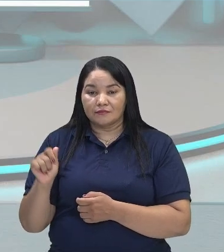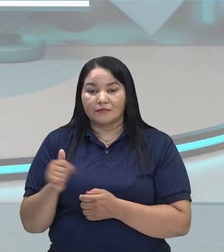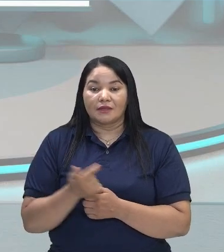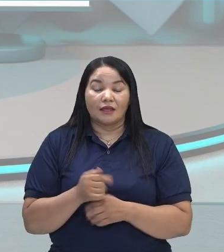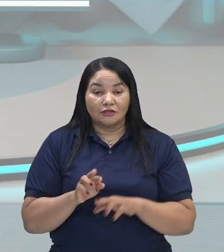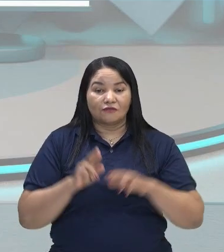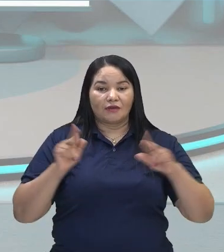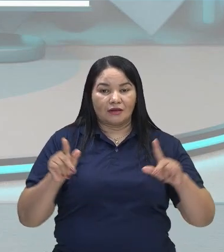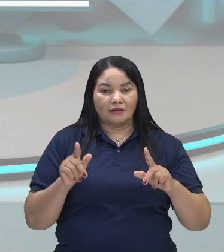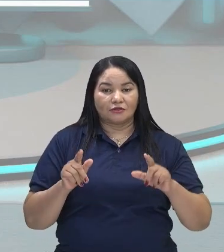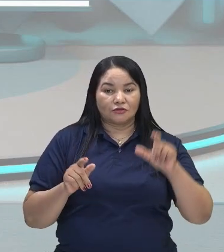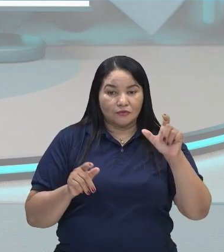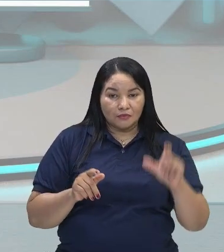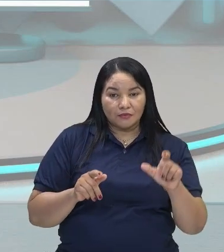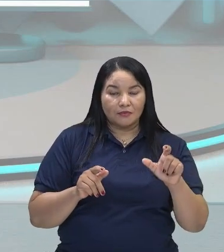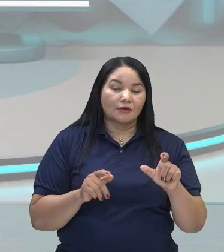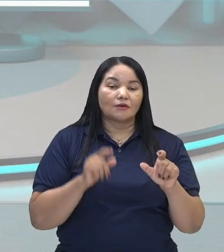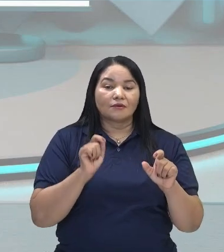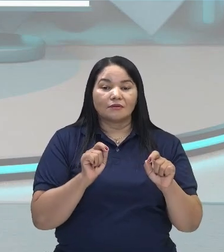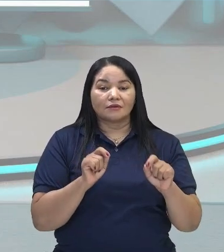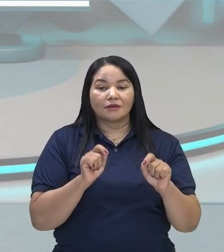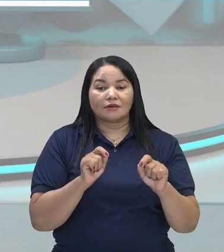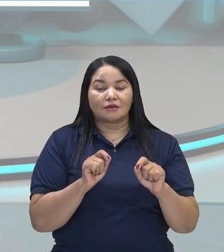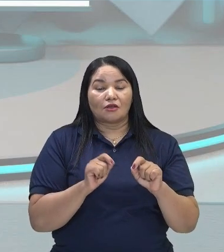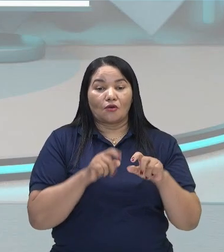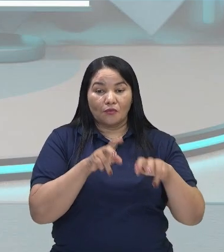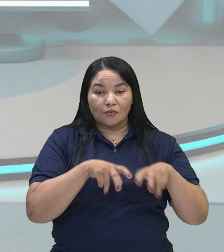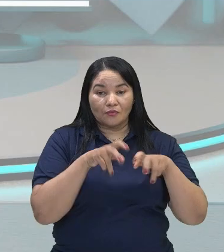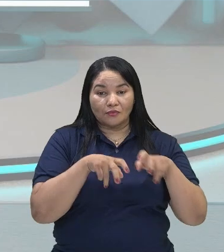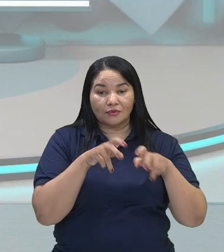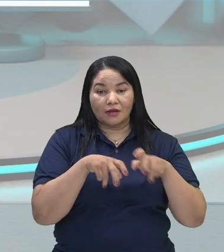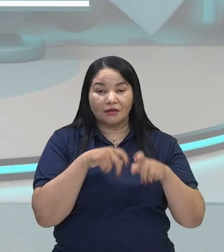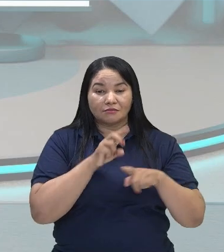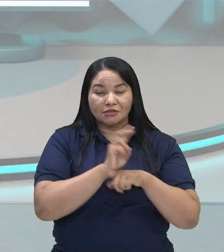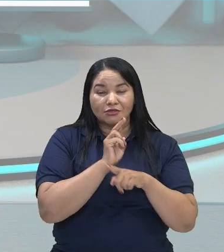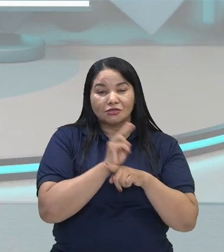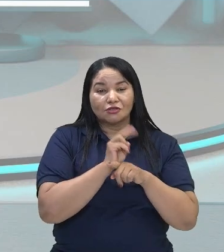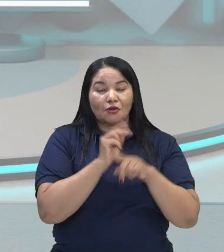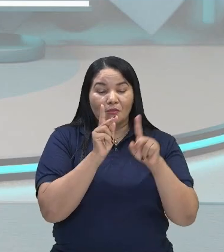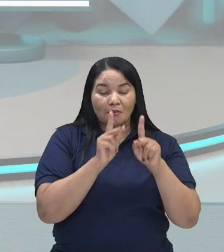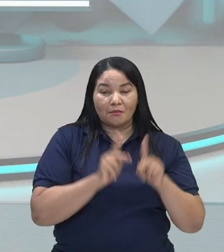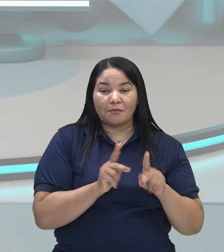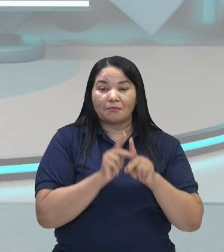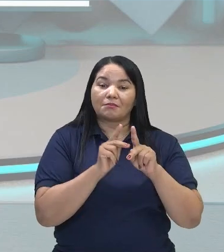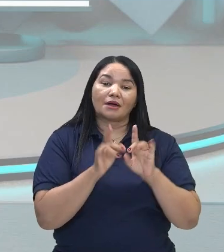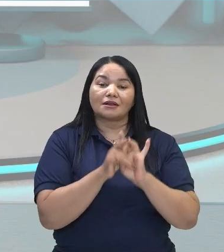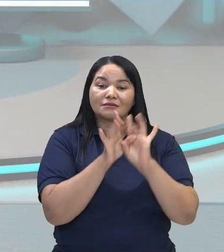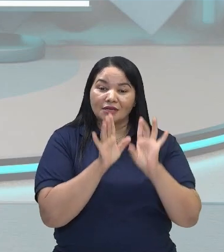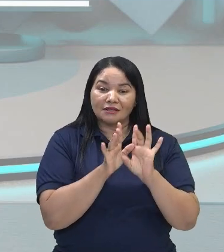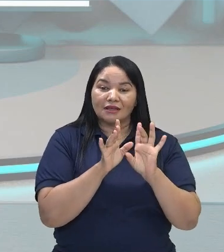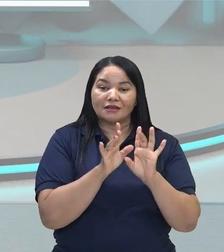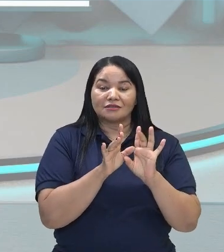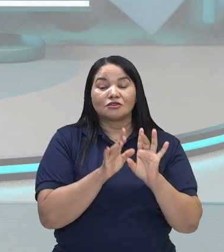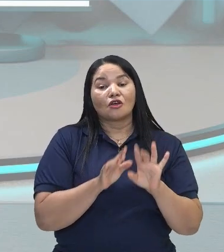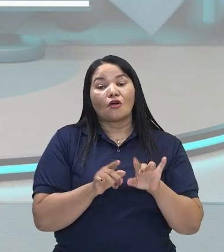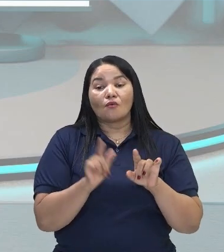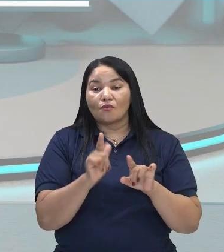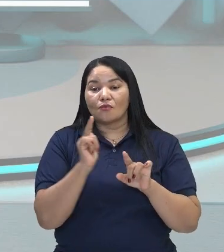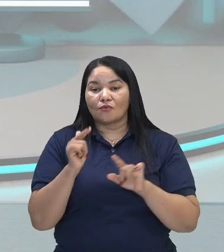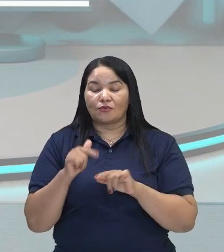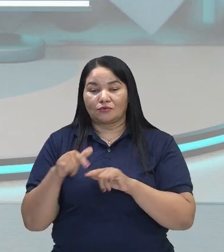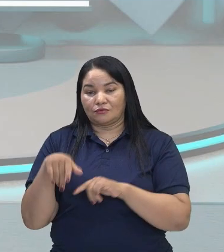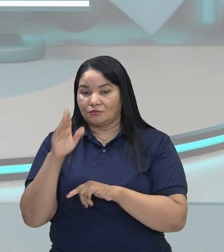diferença. O campo é refúgio de tranquilidade e liberdade para Bocage.